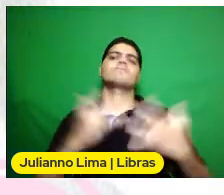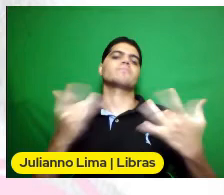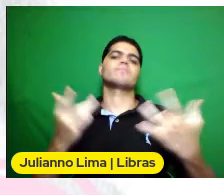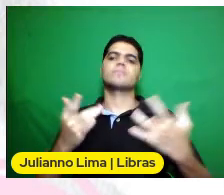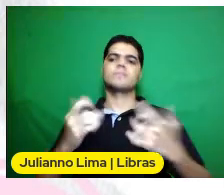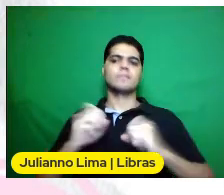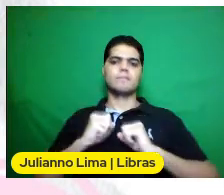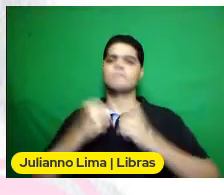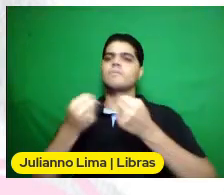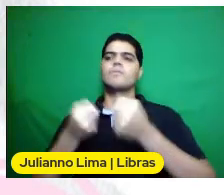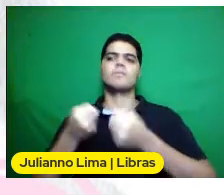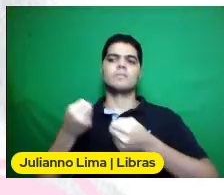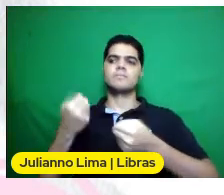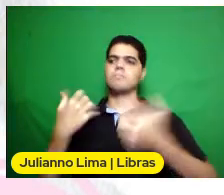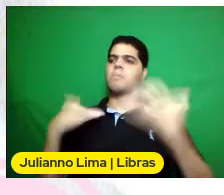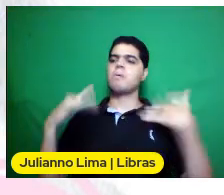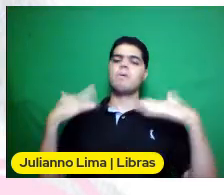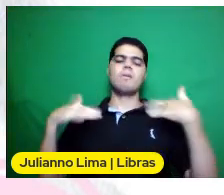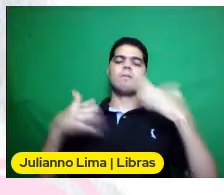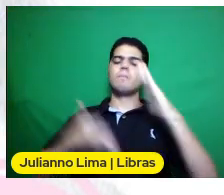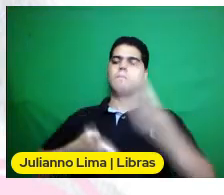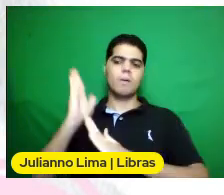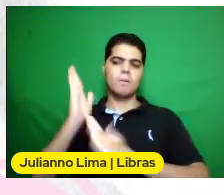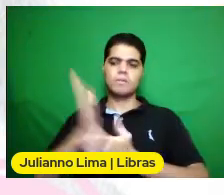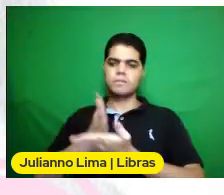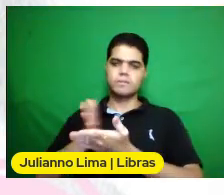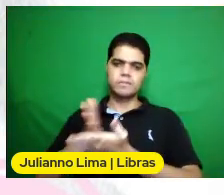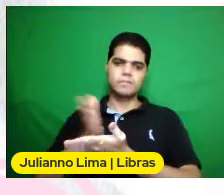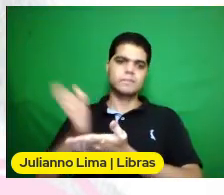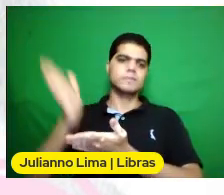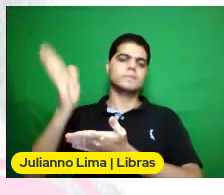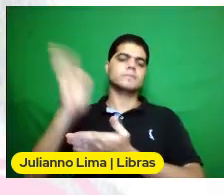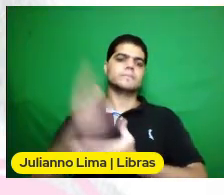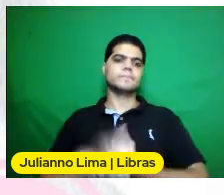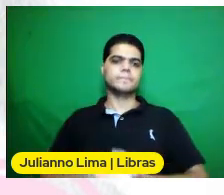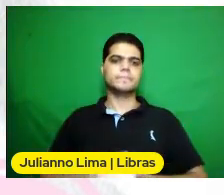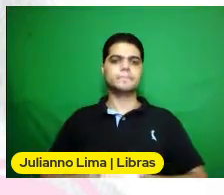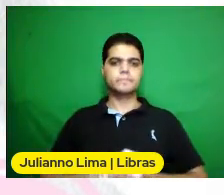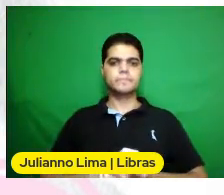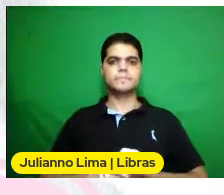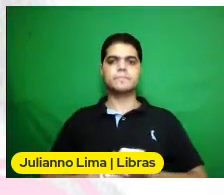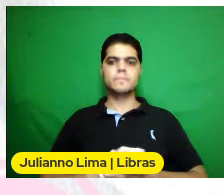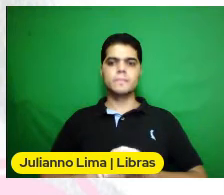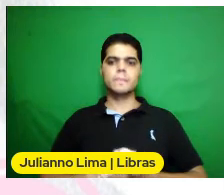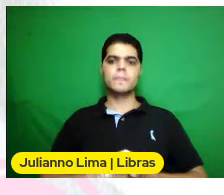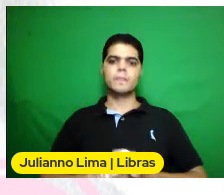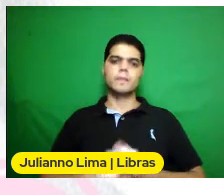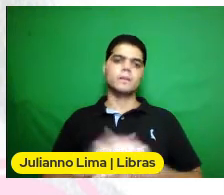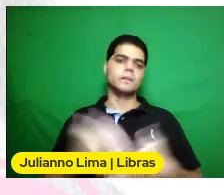e se aventurar nessa jornada, né? Então, assim, a gente